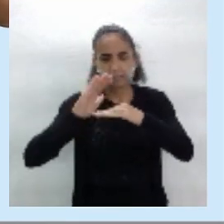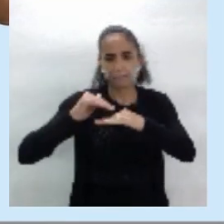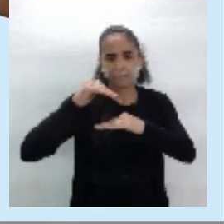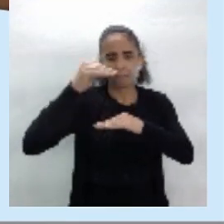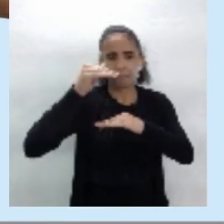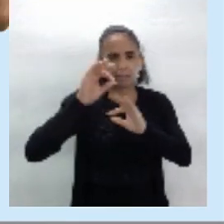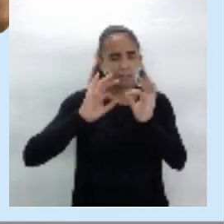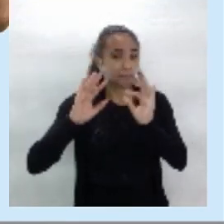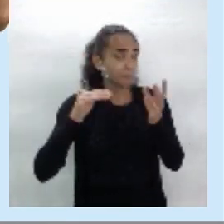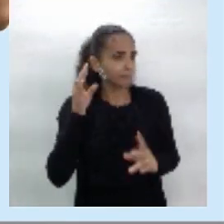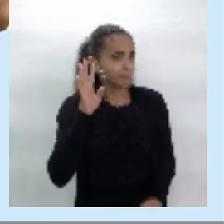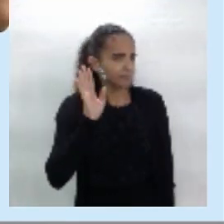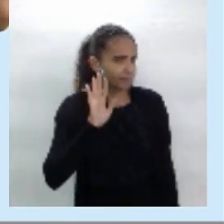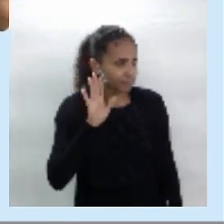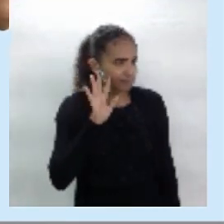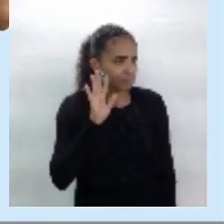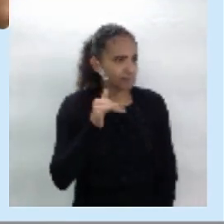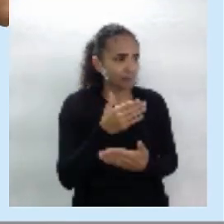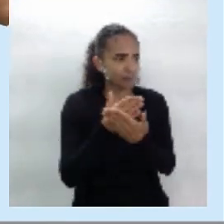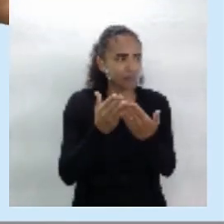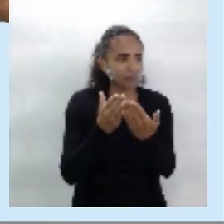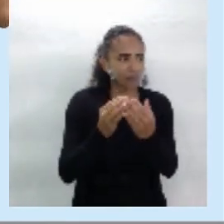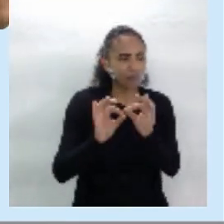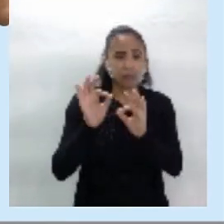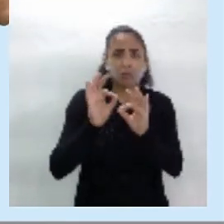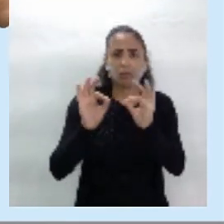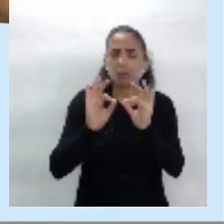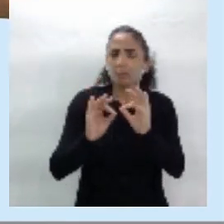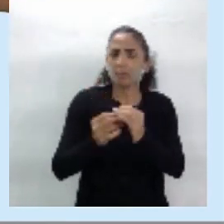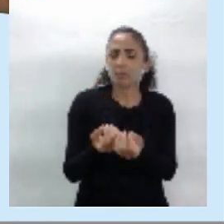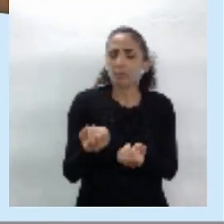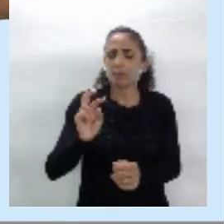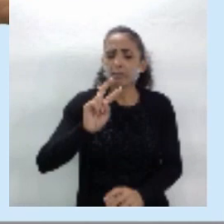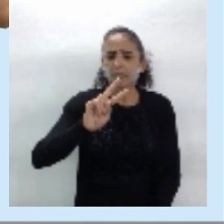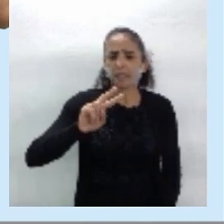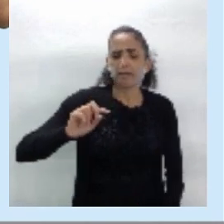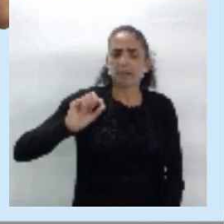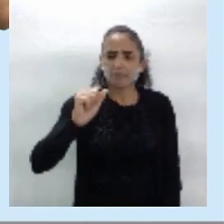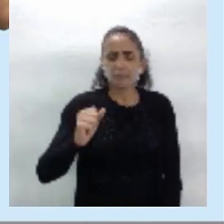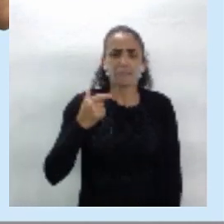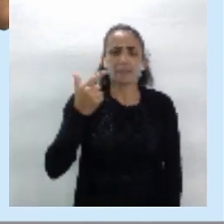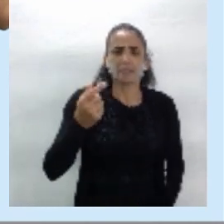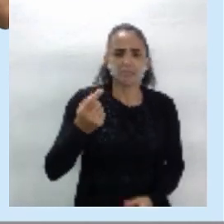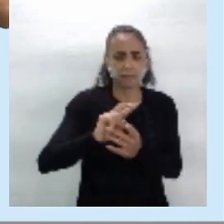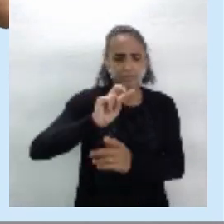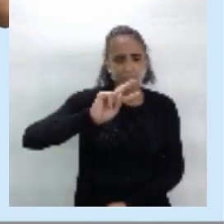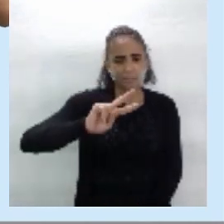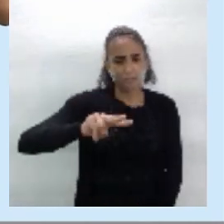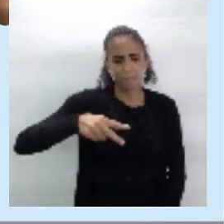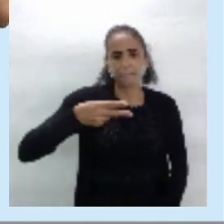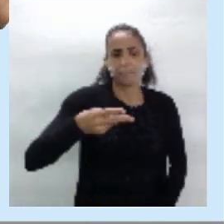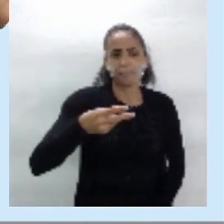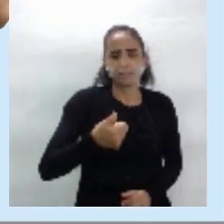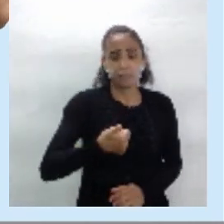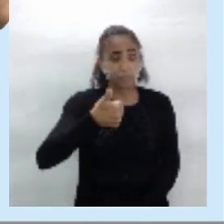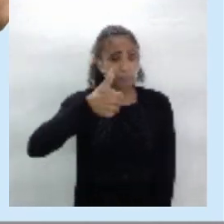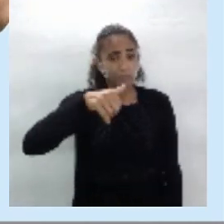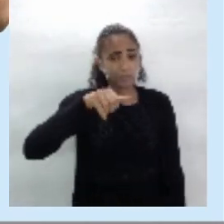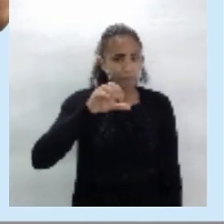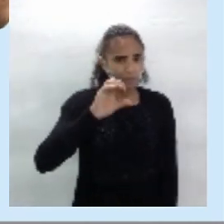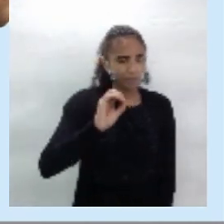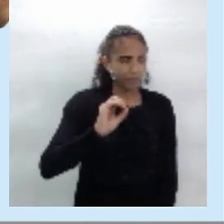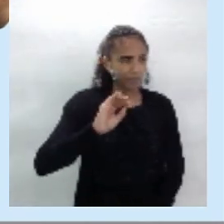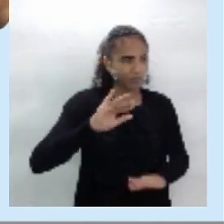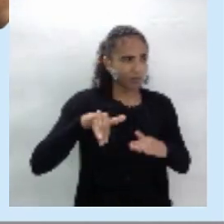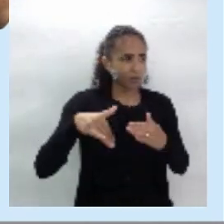dela. Beleza. O expoente vai dizer quantas vezes a base será multiplicada. Então, se eu tenho um 10,